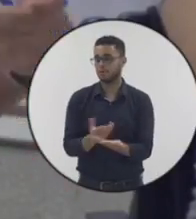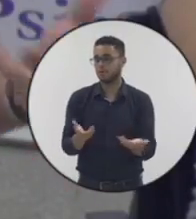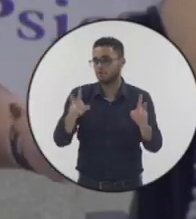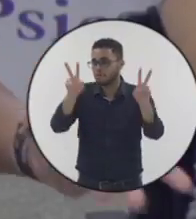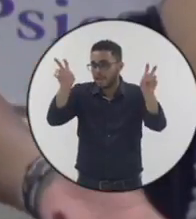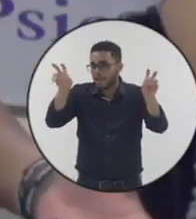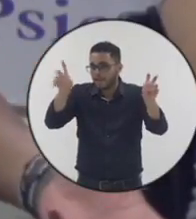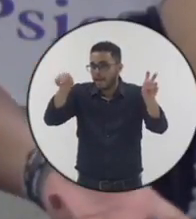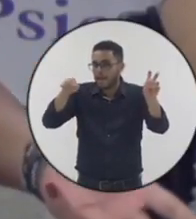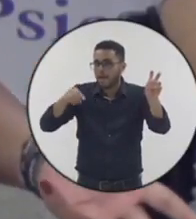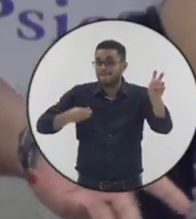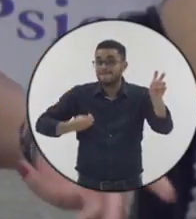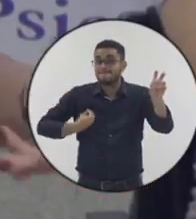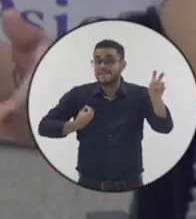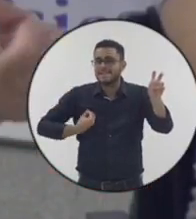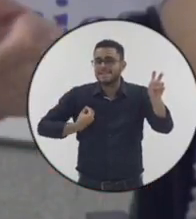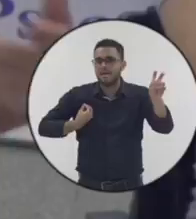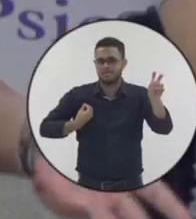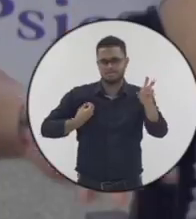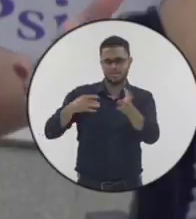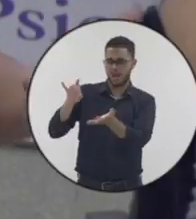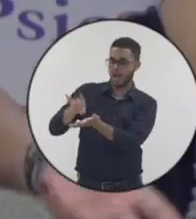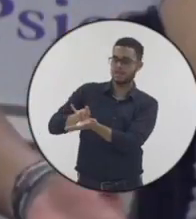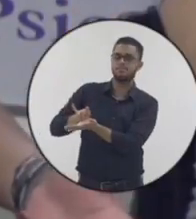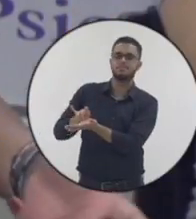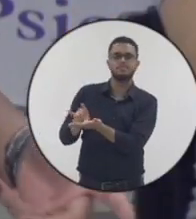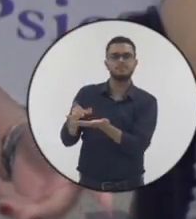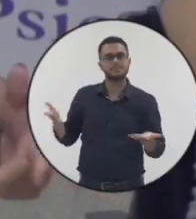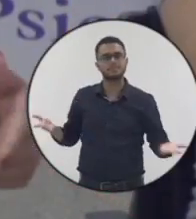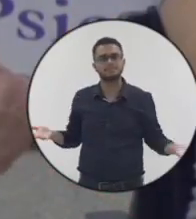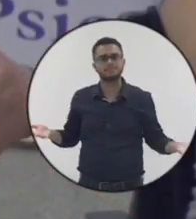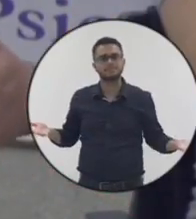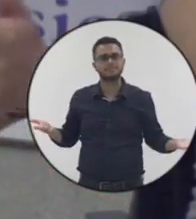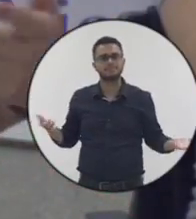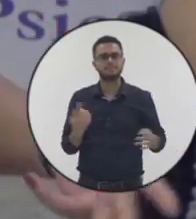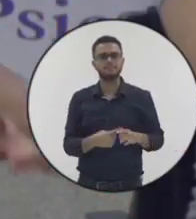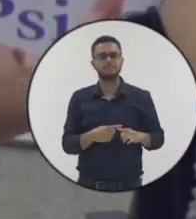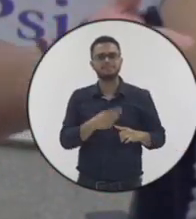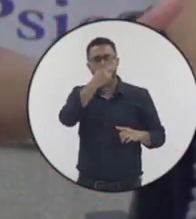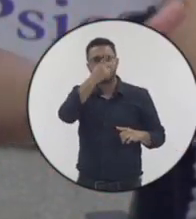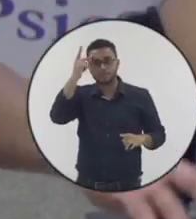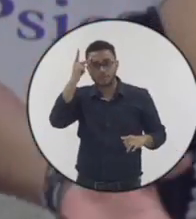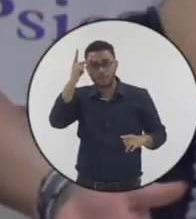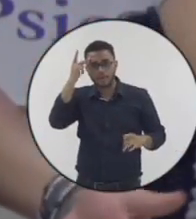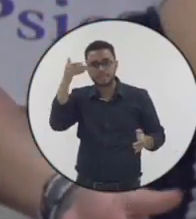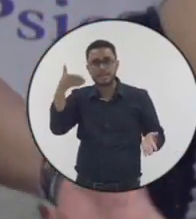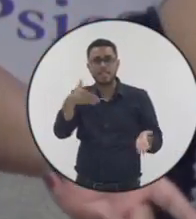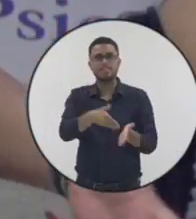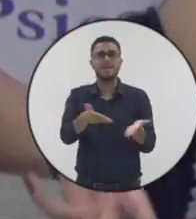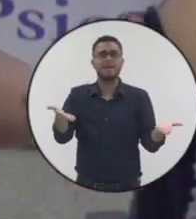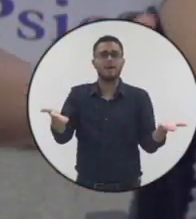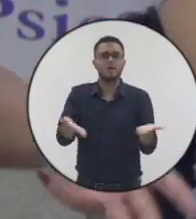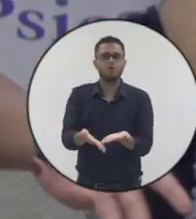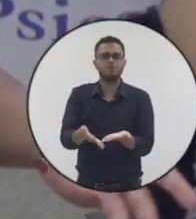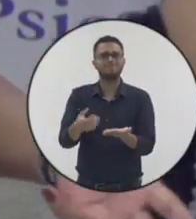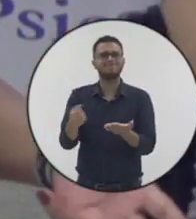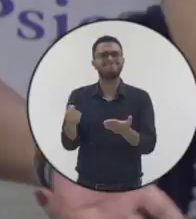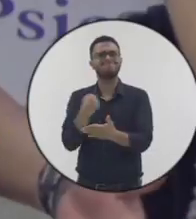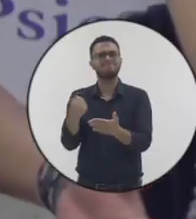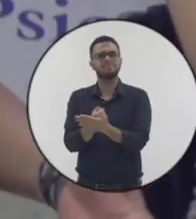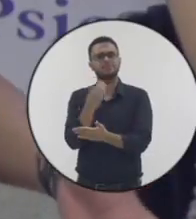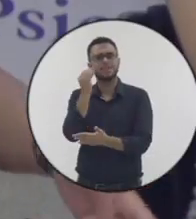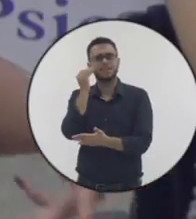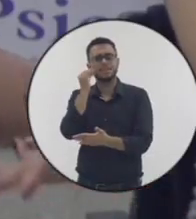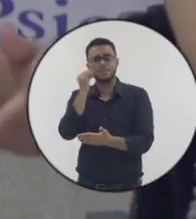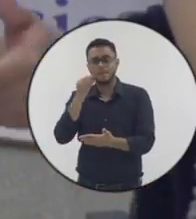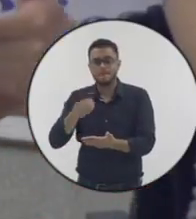de existência, né? As pessoas travestis e transexuais, elas ainda estão lutando por existir dentro desse